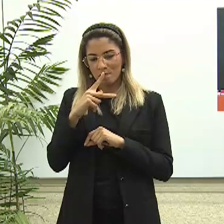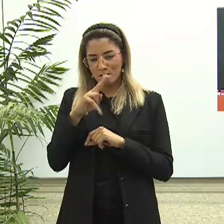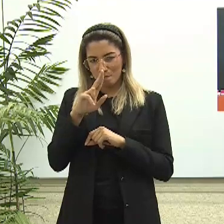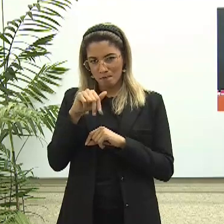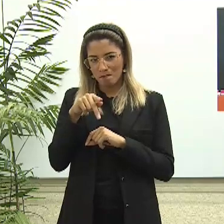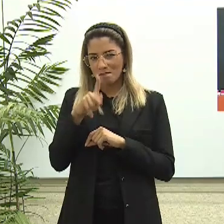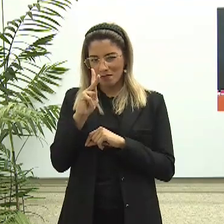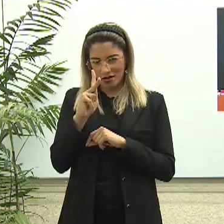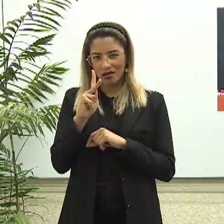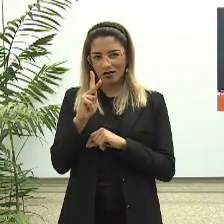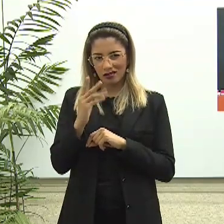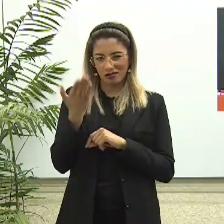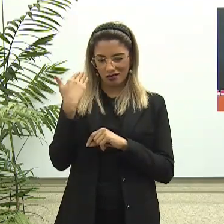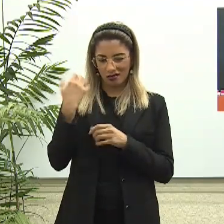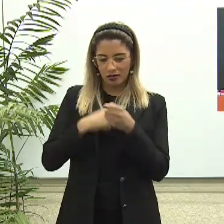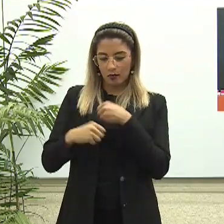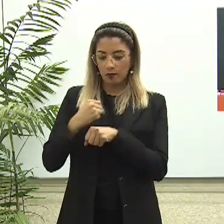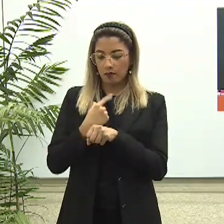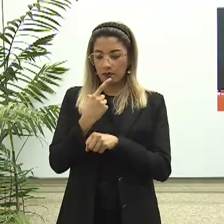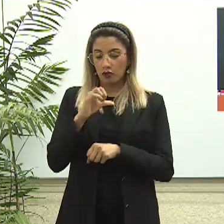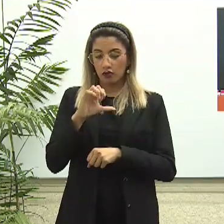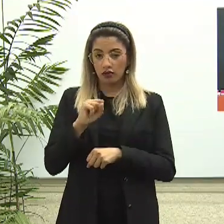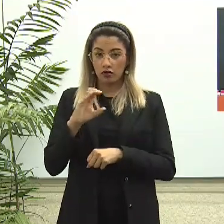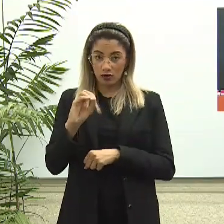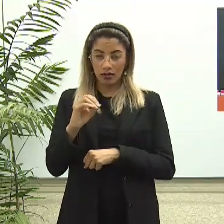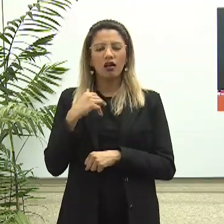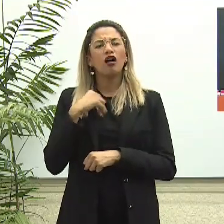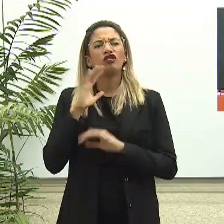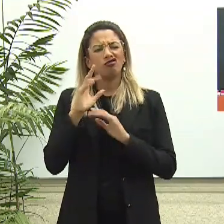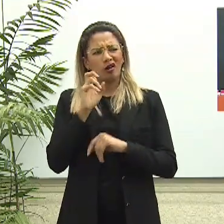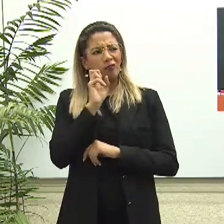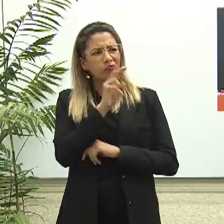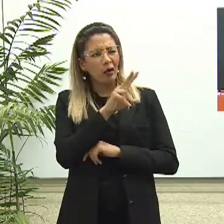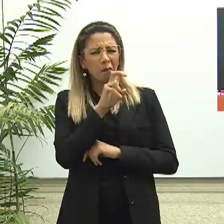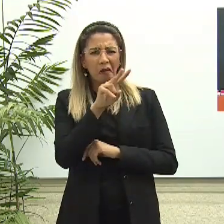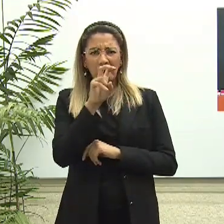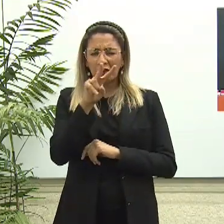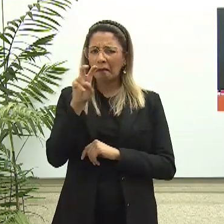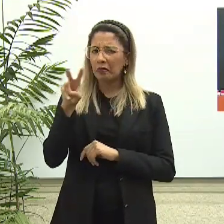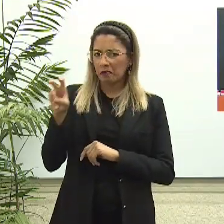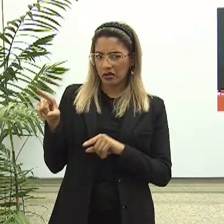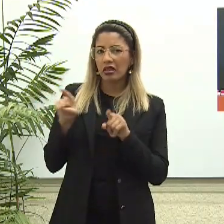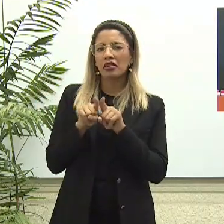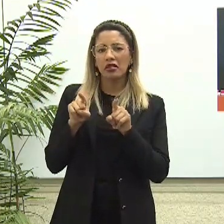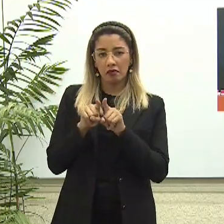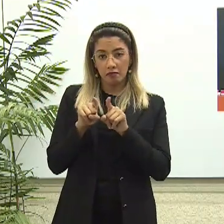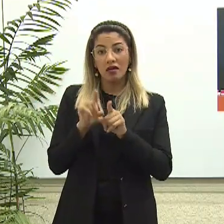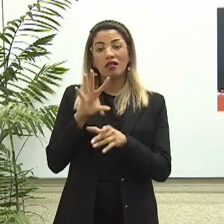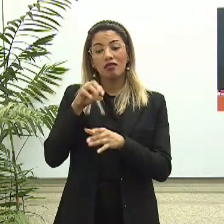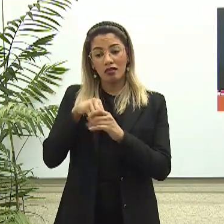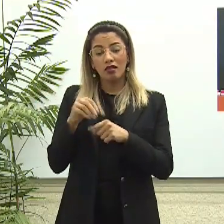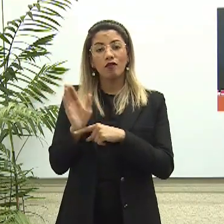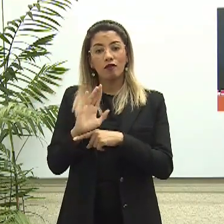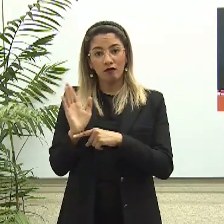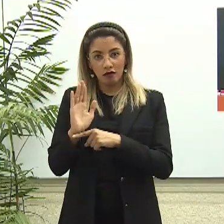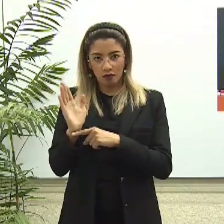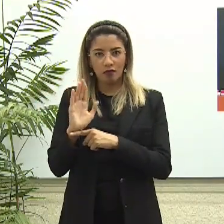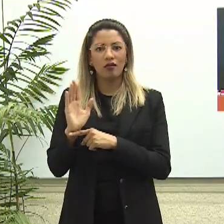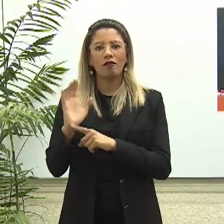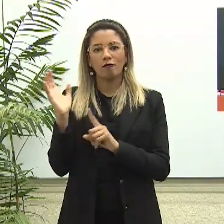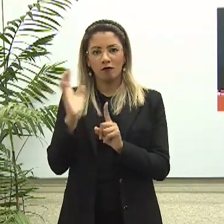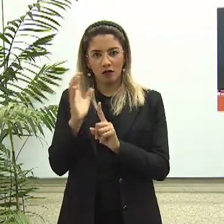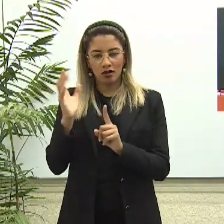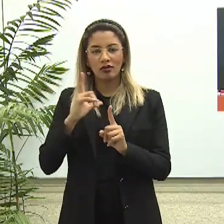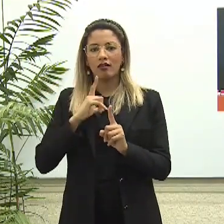80 e eu vi muito aquela cena punk né E também essa influência no dos filmes cyberpunk